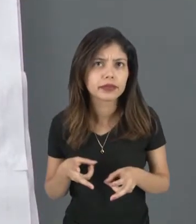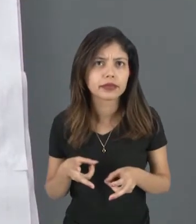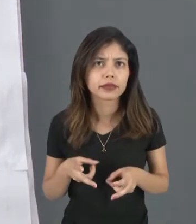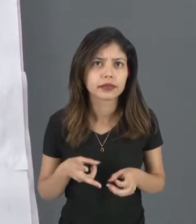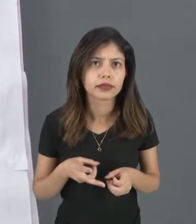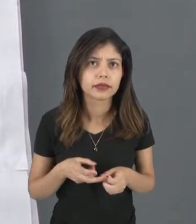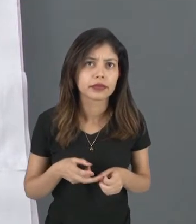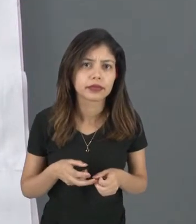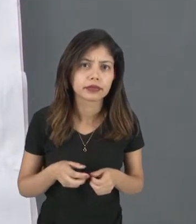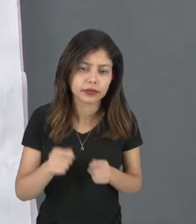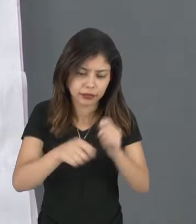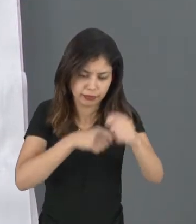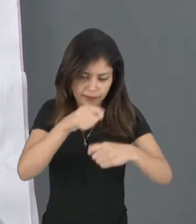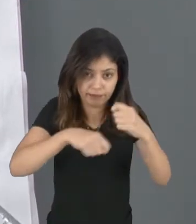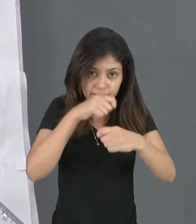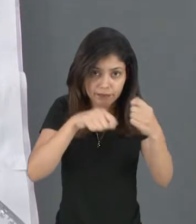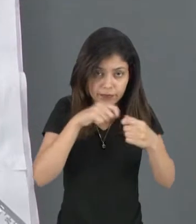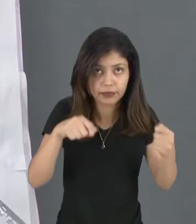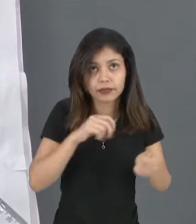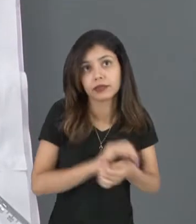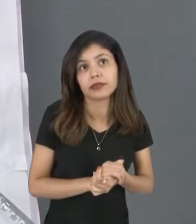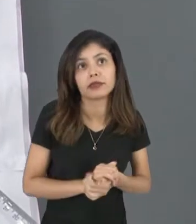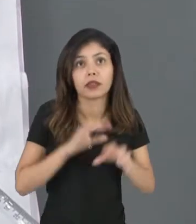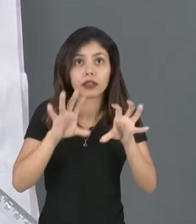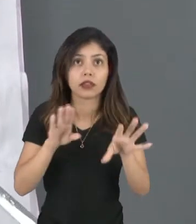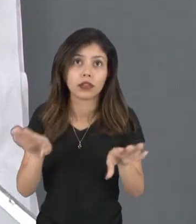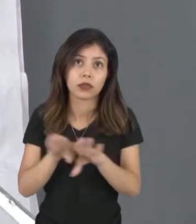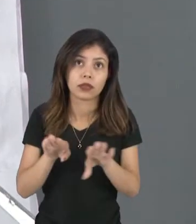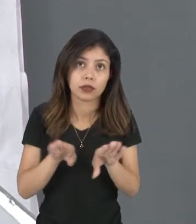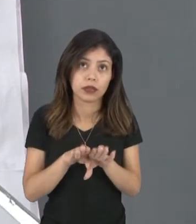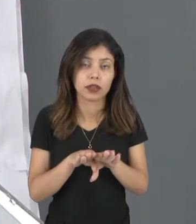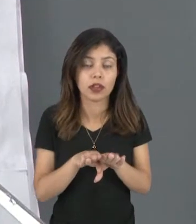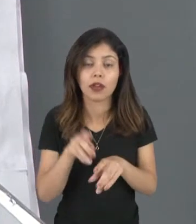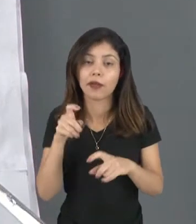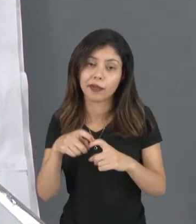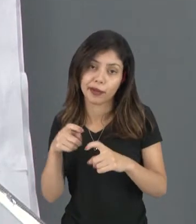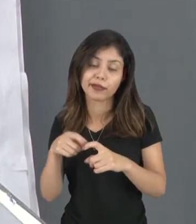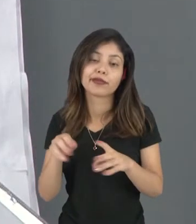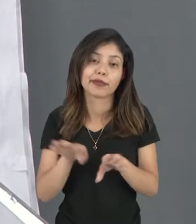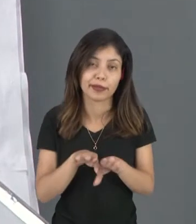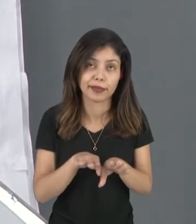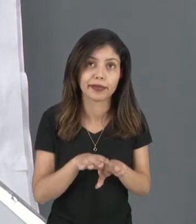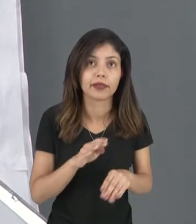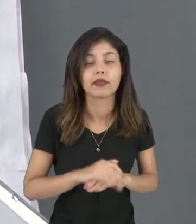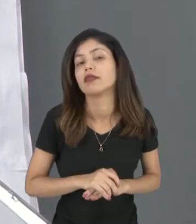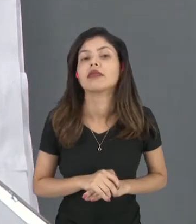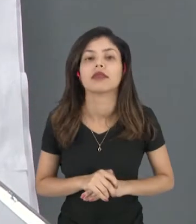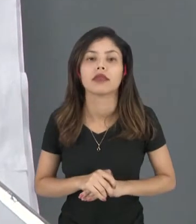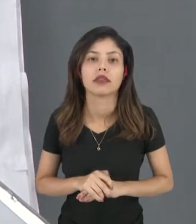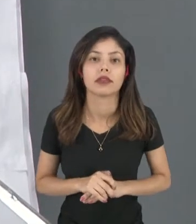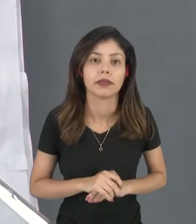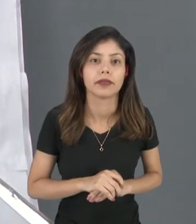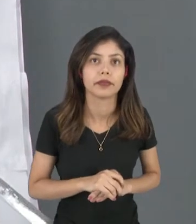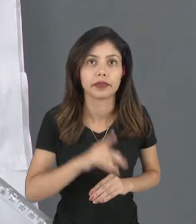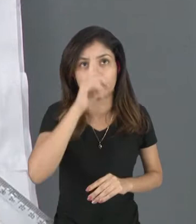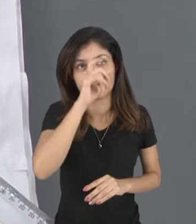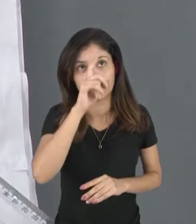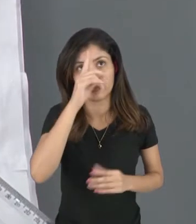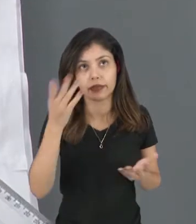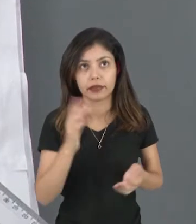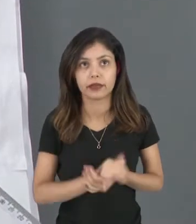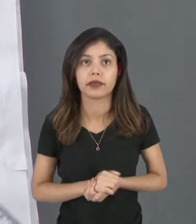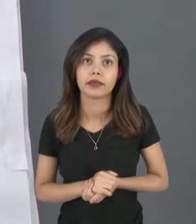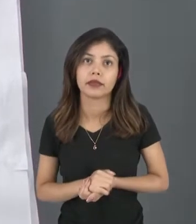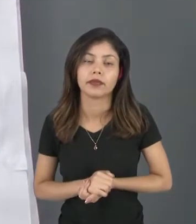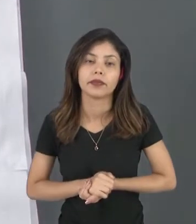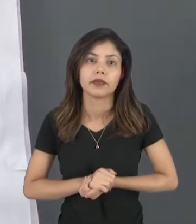fizeram aqui com corda e fita, assim como também na poltrona do médico, o estado do hospital, a gente deduz pela